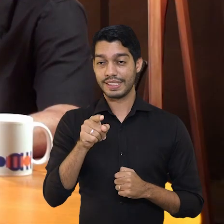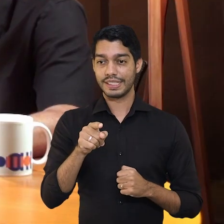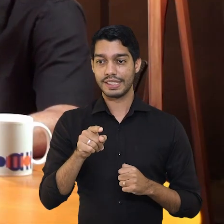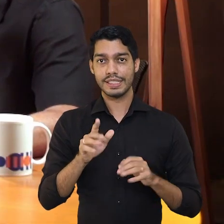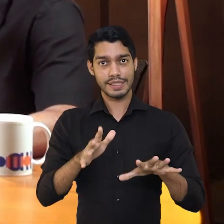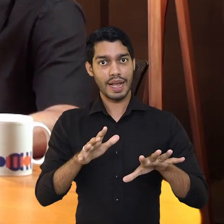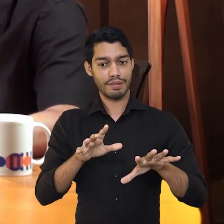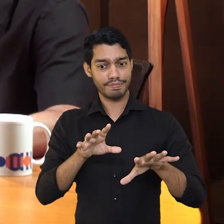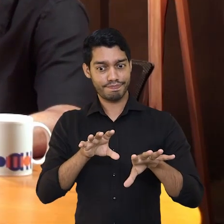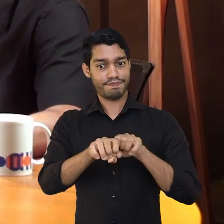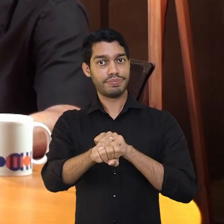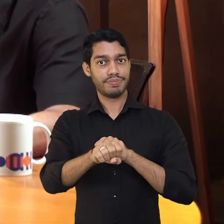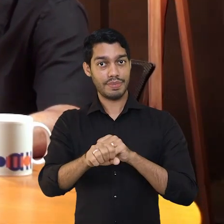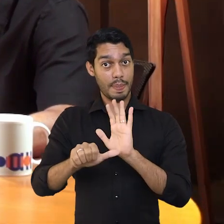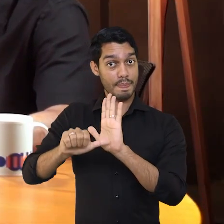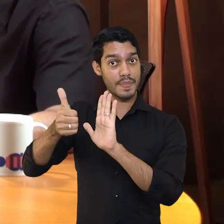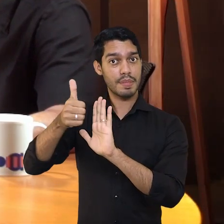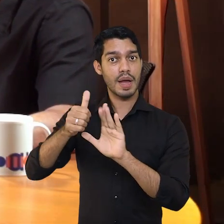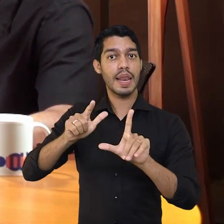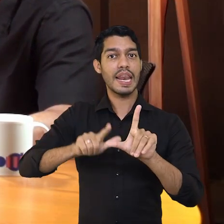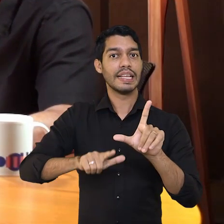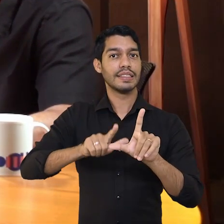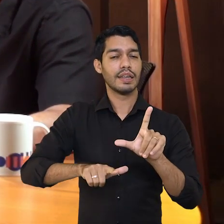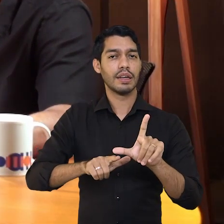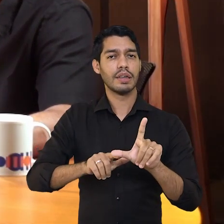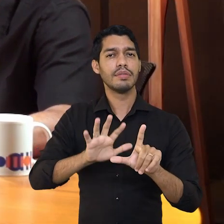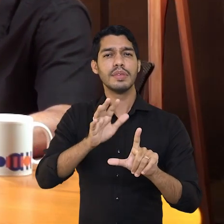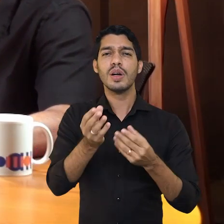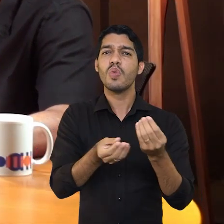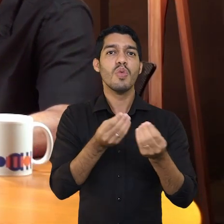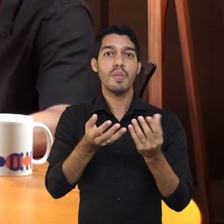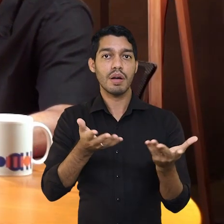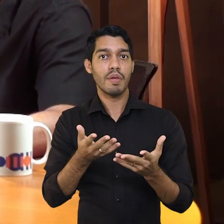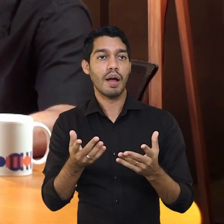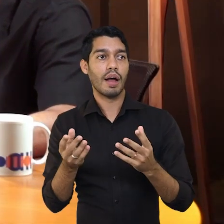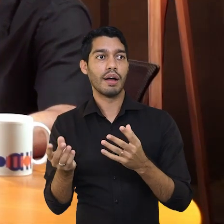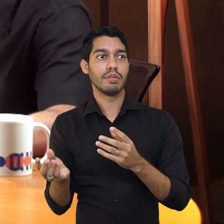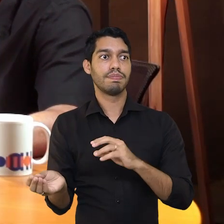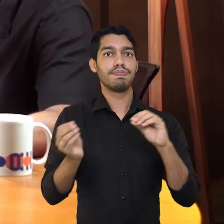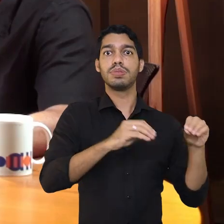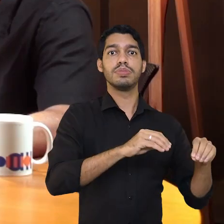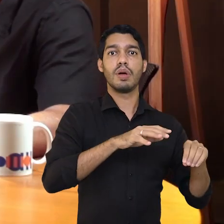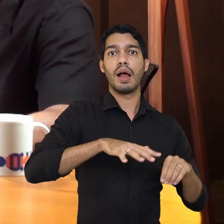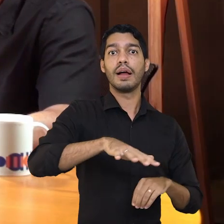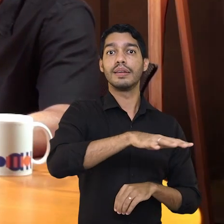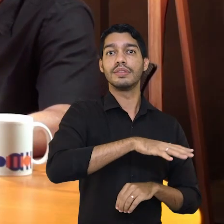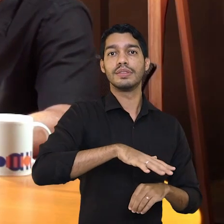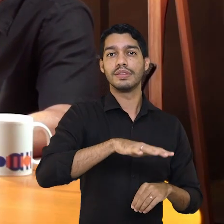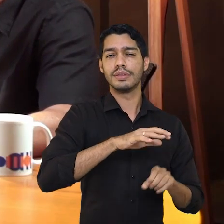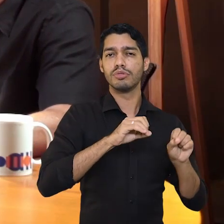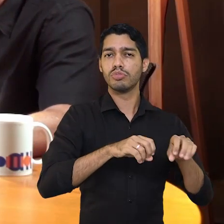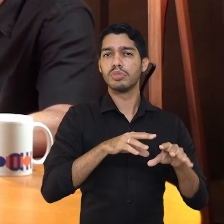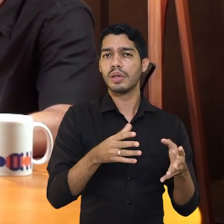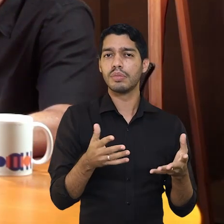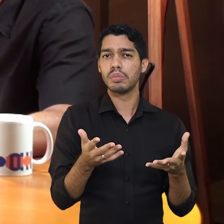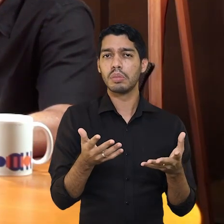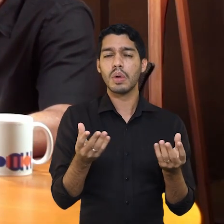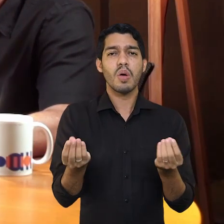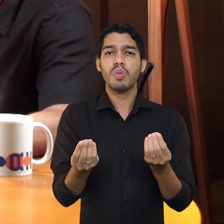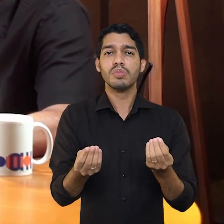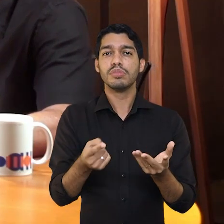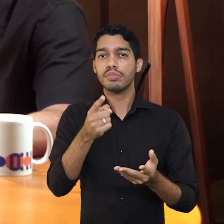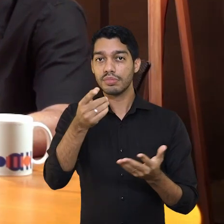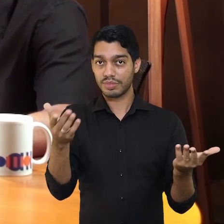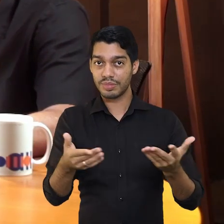você se graduou em letras. E como que você foi parar na educação, né? E como é o trabalho que você faz hoje,